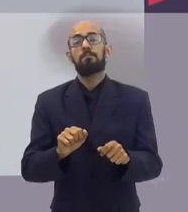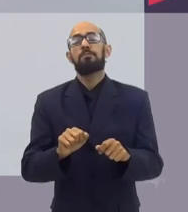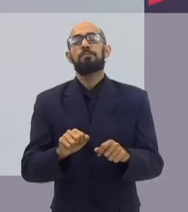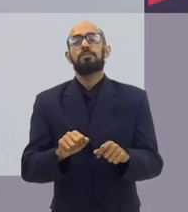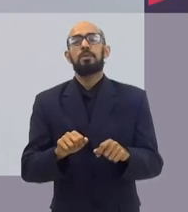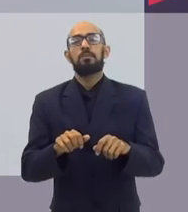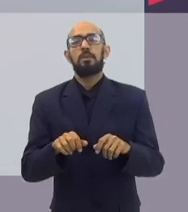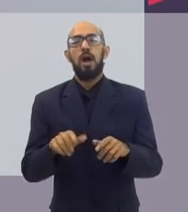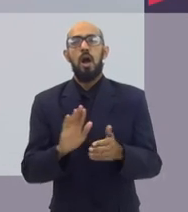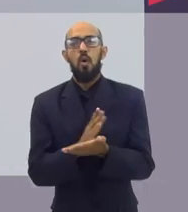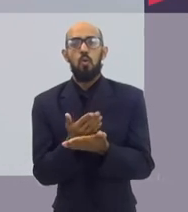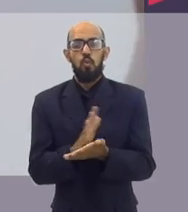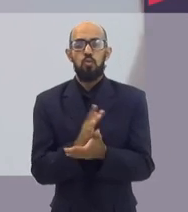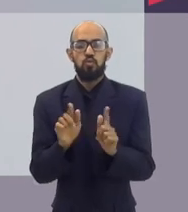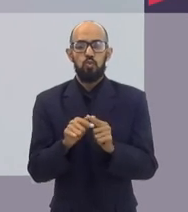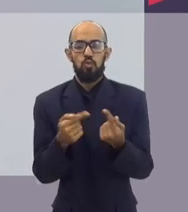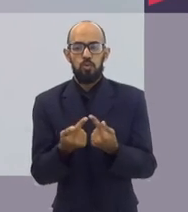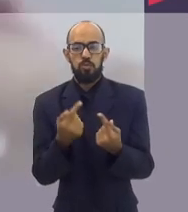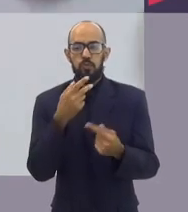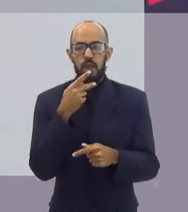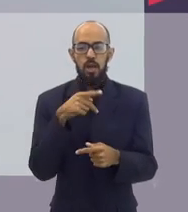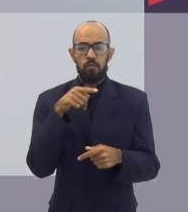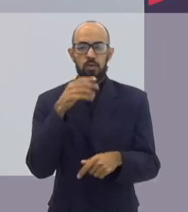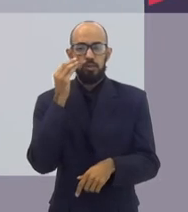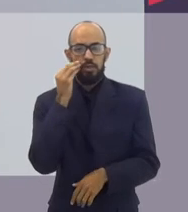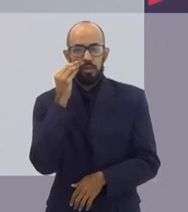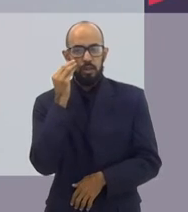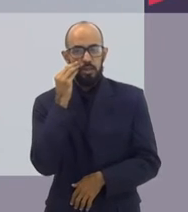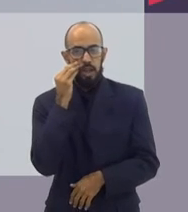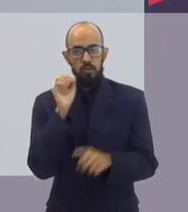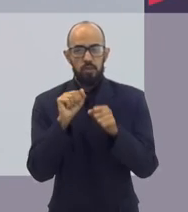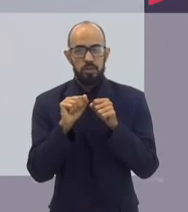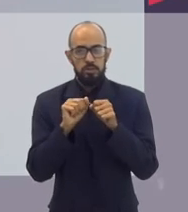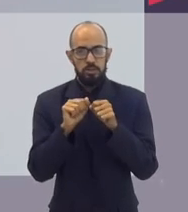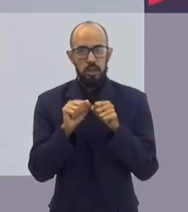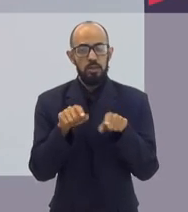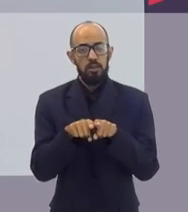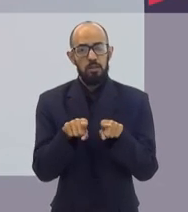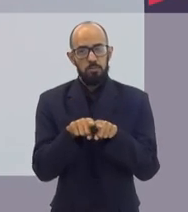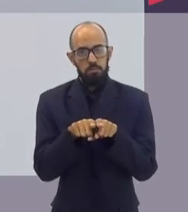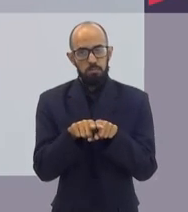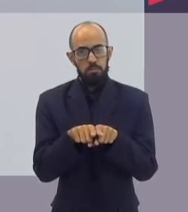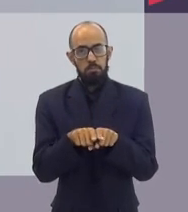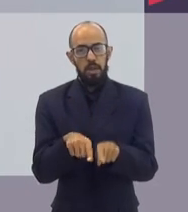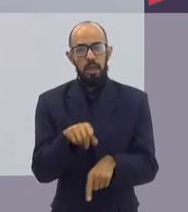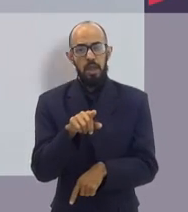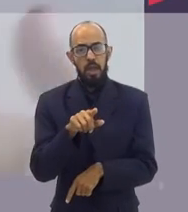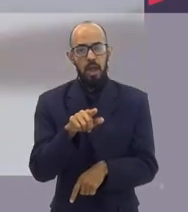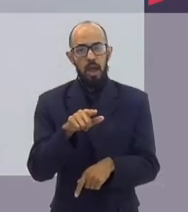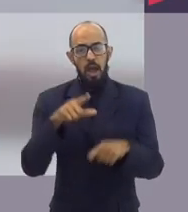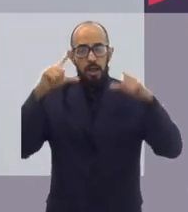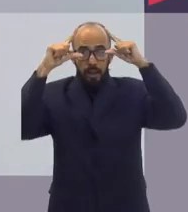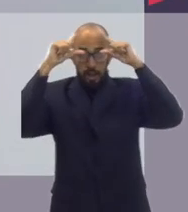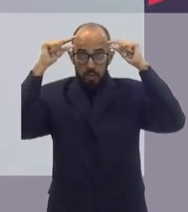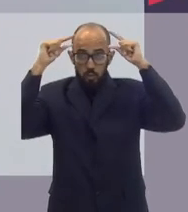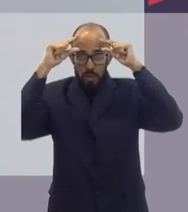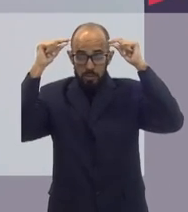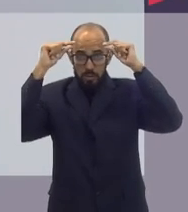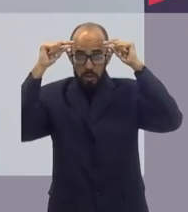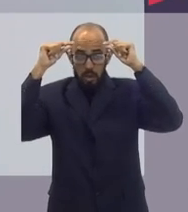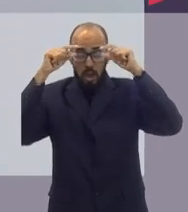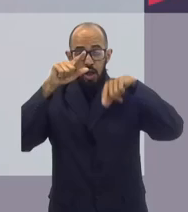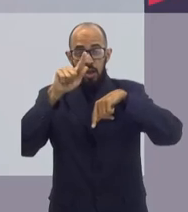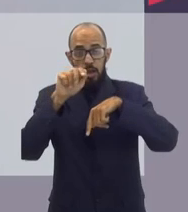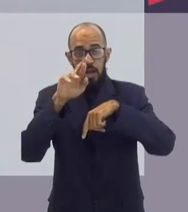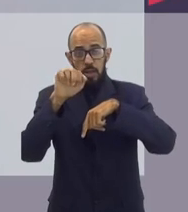Já temos alguns grupos que disseram que vão tentar fazer também na graduação. Não foi o nível